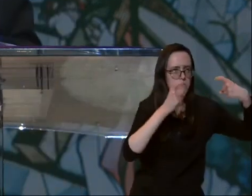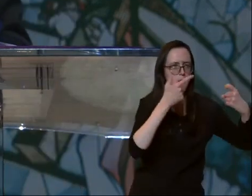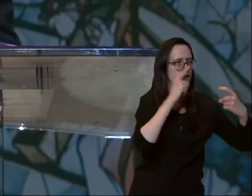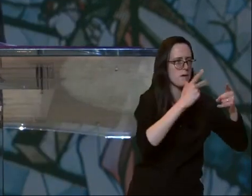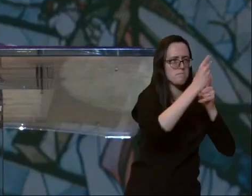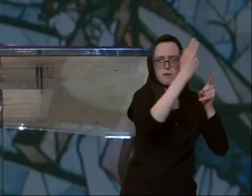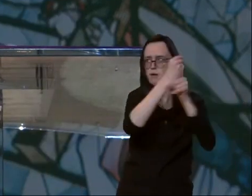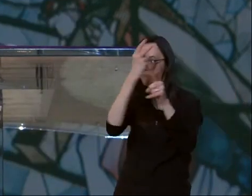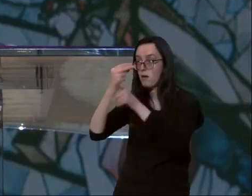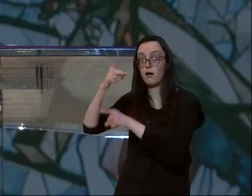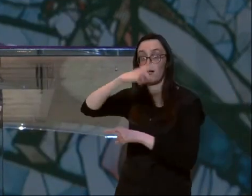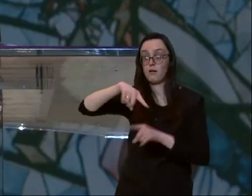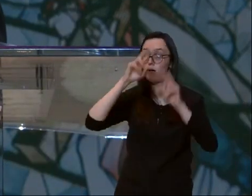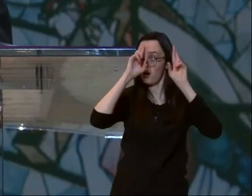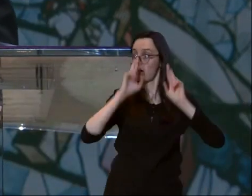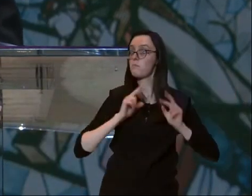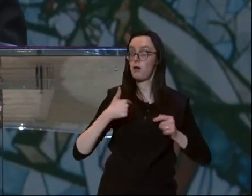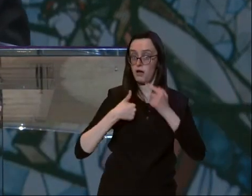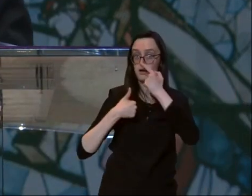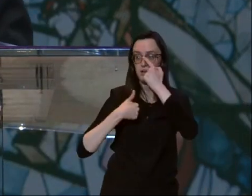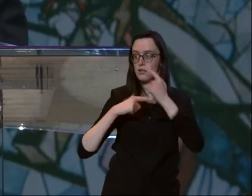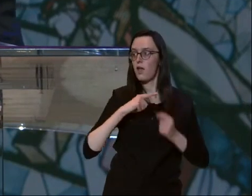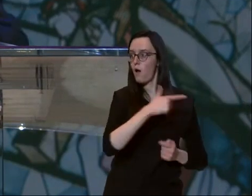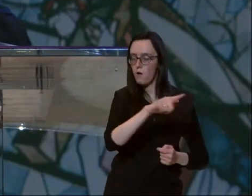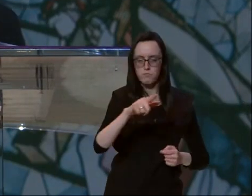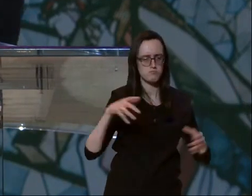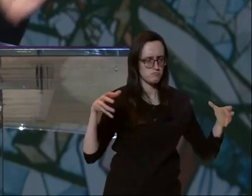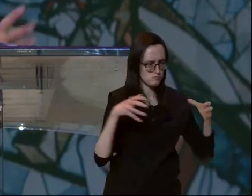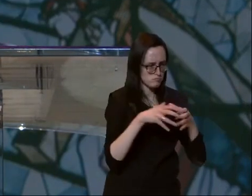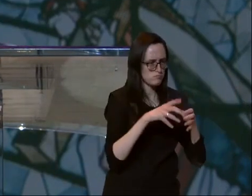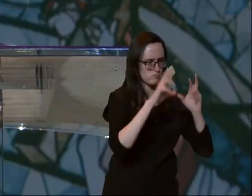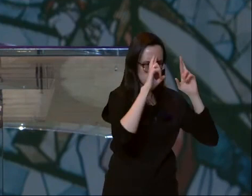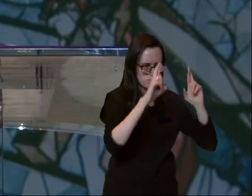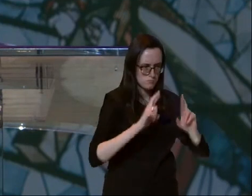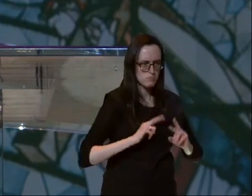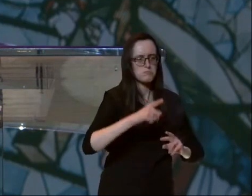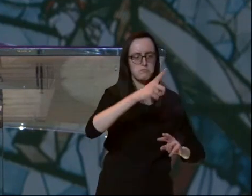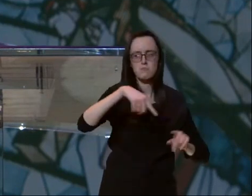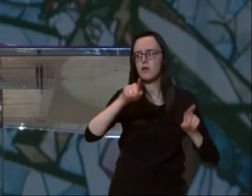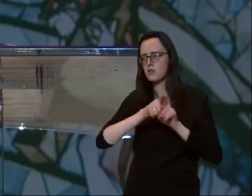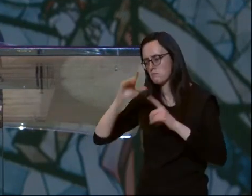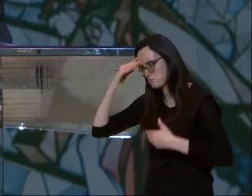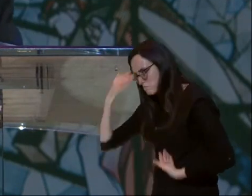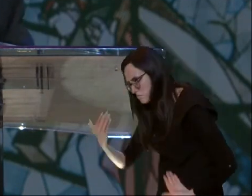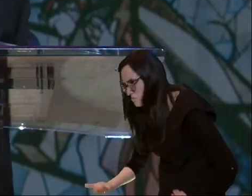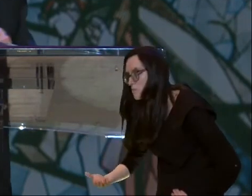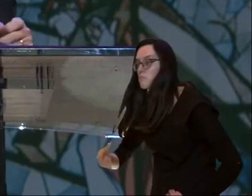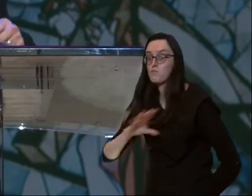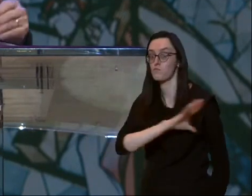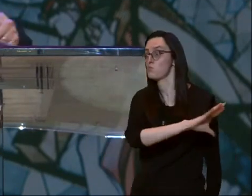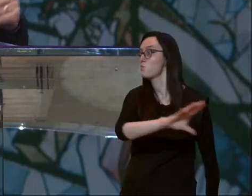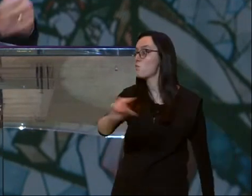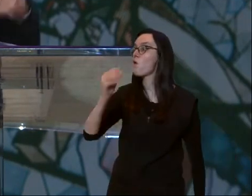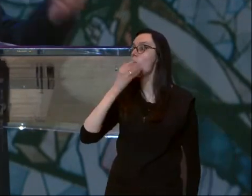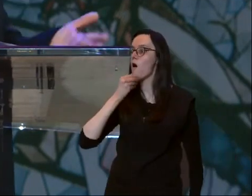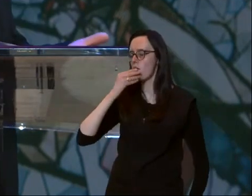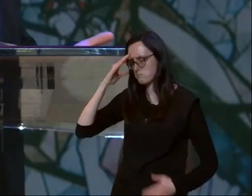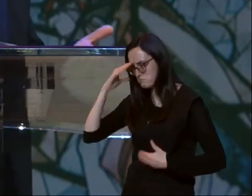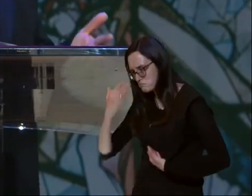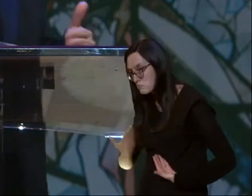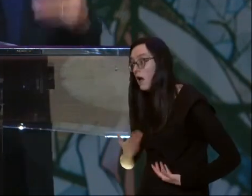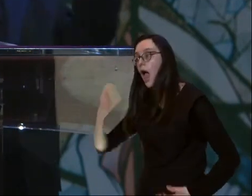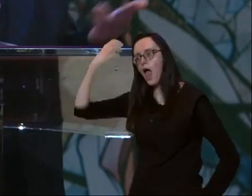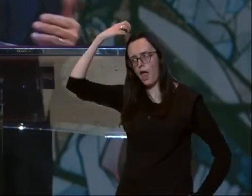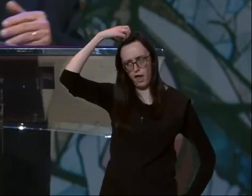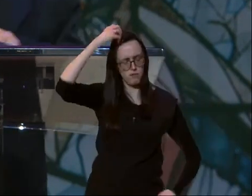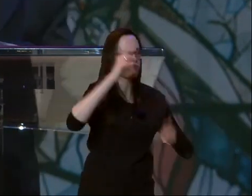campanhas, respeitado pelos seus comandados, certamente reverenciado pelo seu exército, respeitado pelo